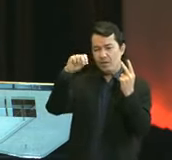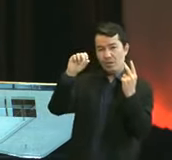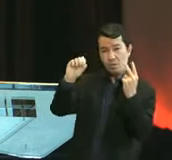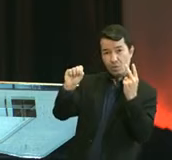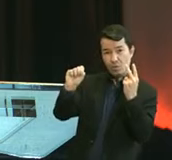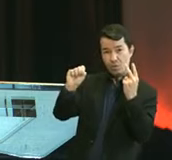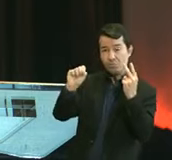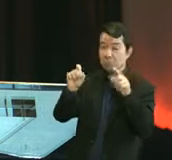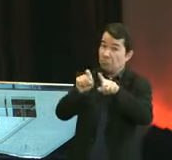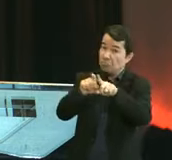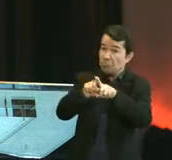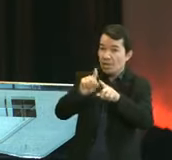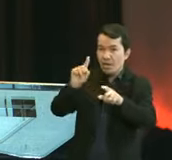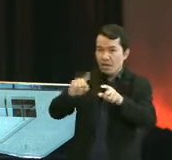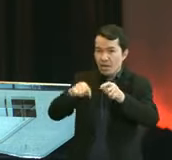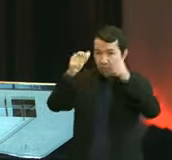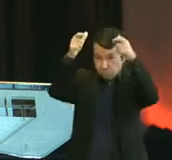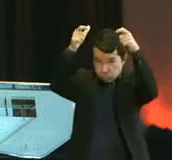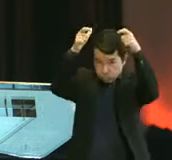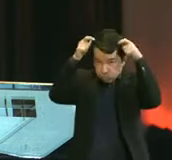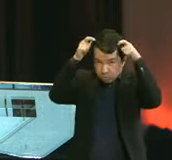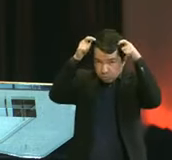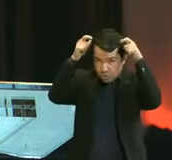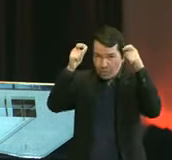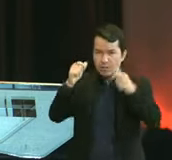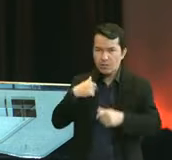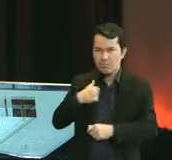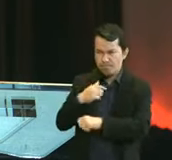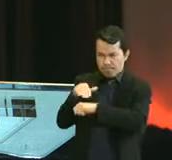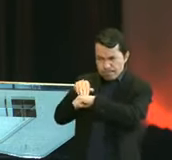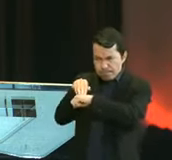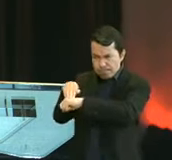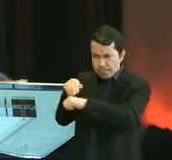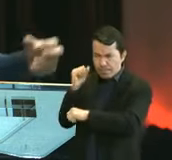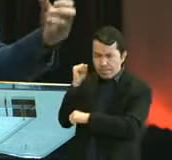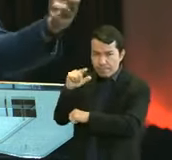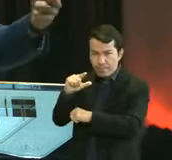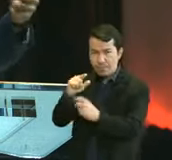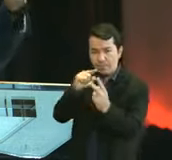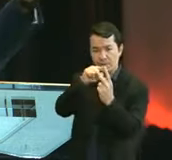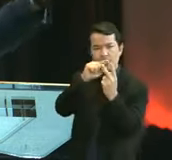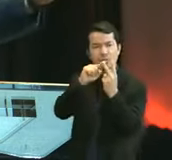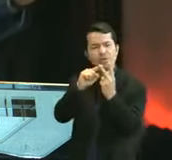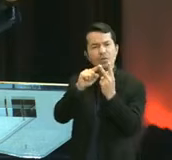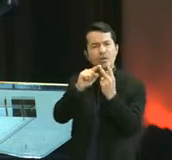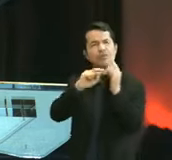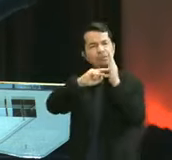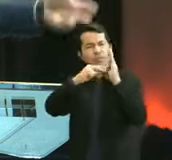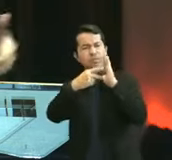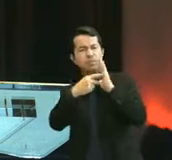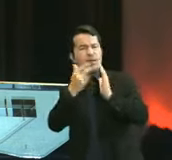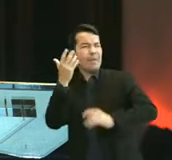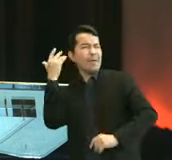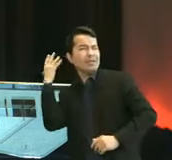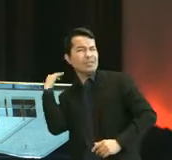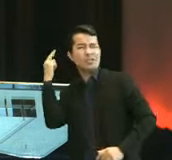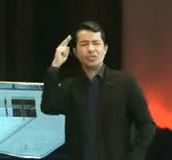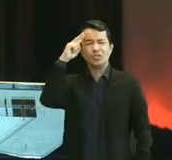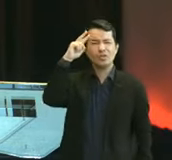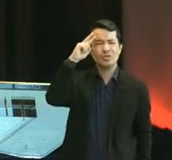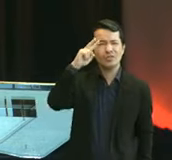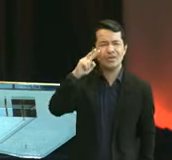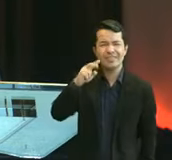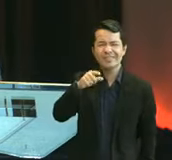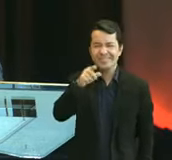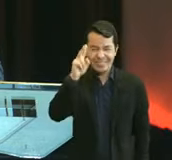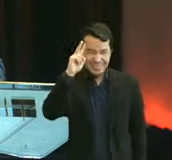que era a coroa conquistada. Aquela normalmente que era adquirida por esforço nos jogos.